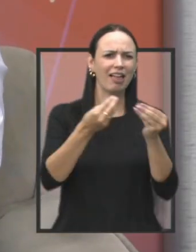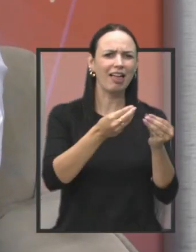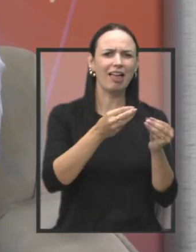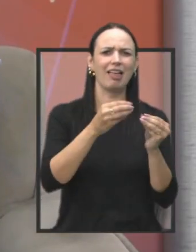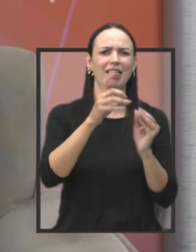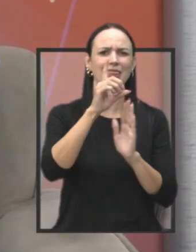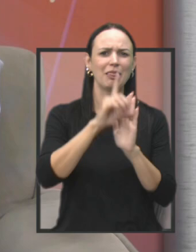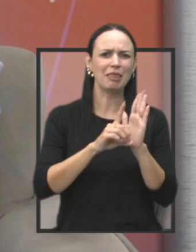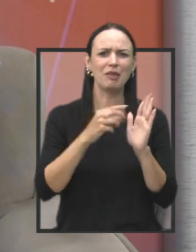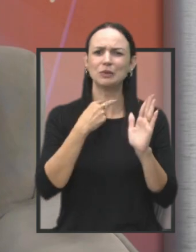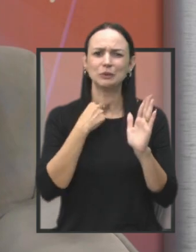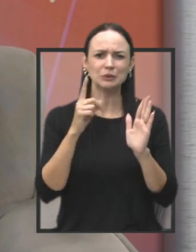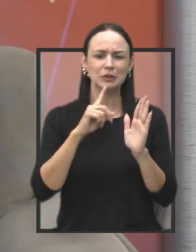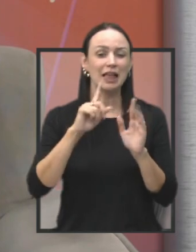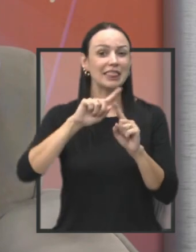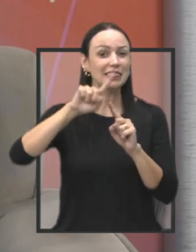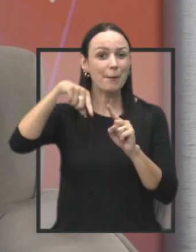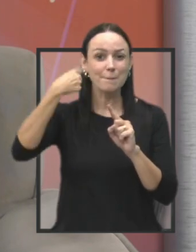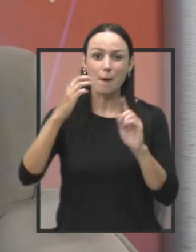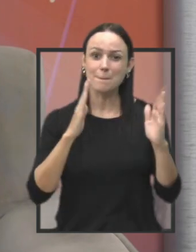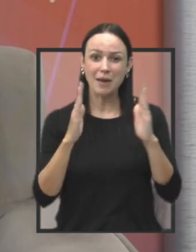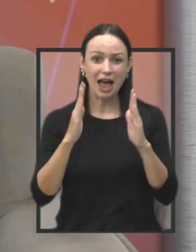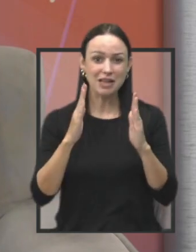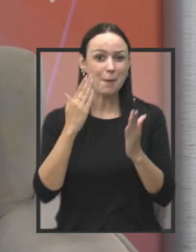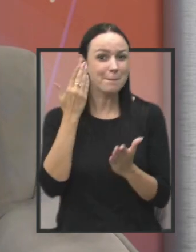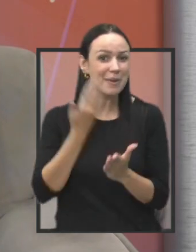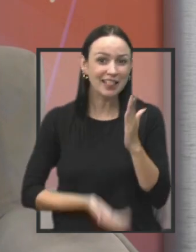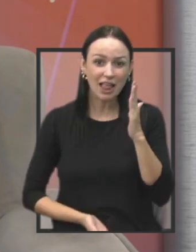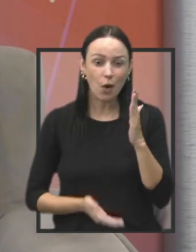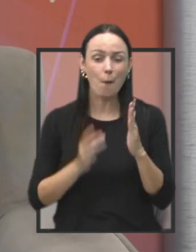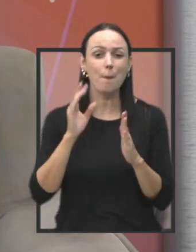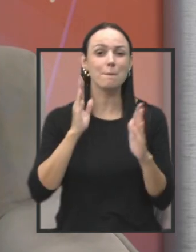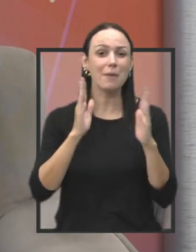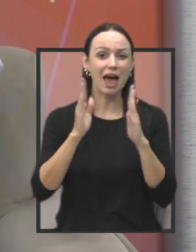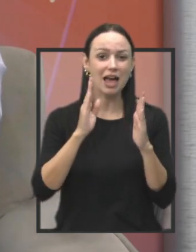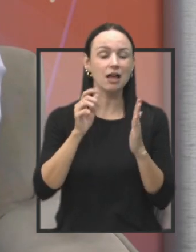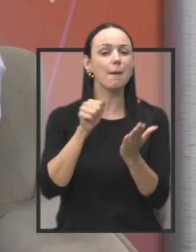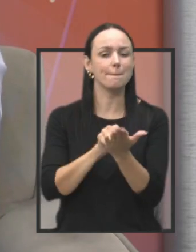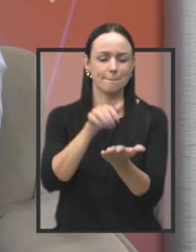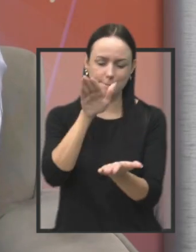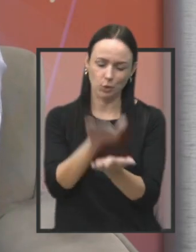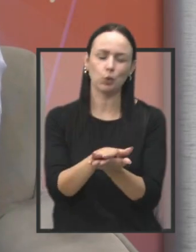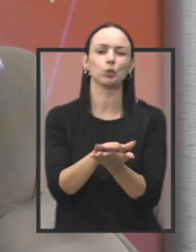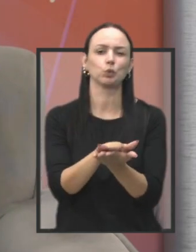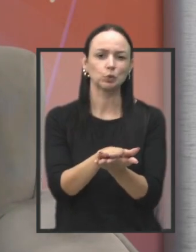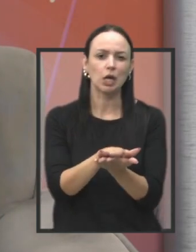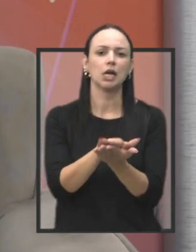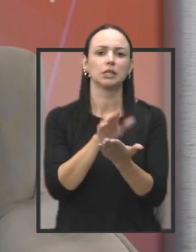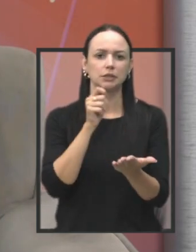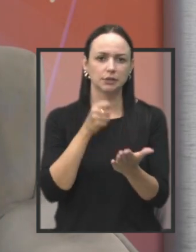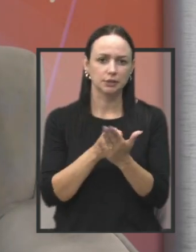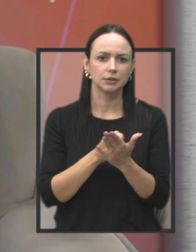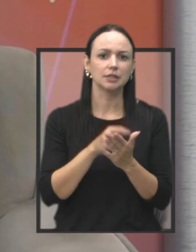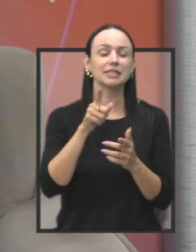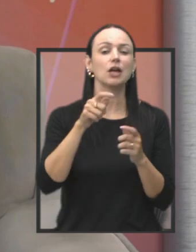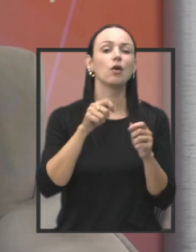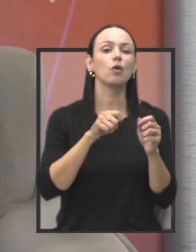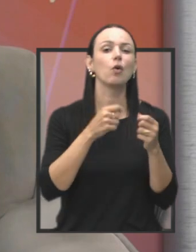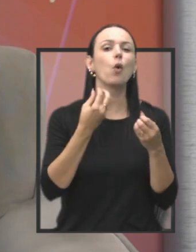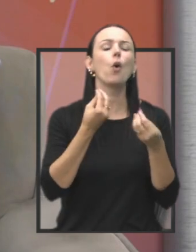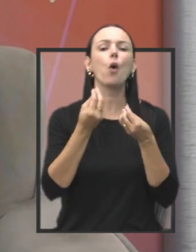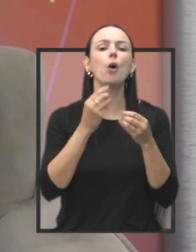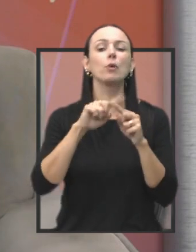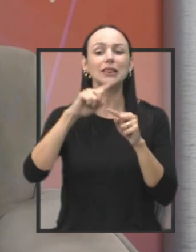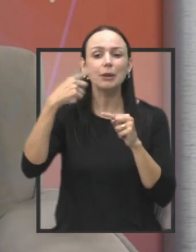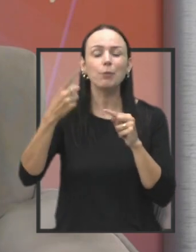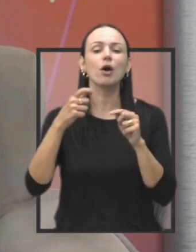chorar. Depois do prazo, é multa por atraso na entrega da declaração para poder efetuar a regularização. Como que